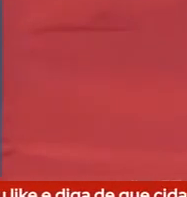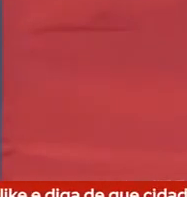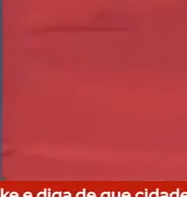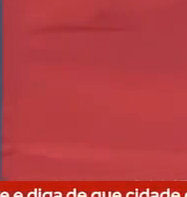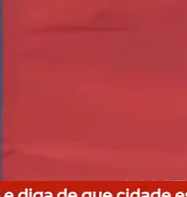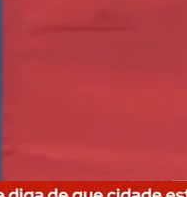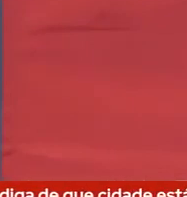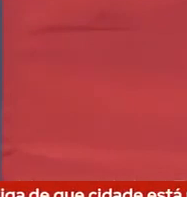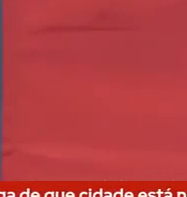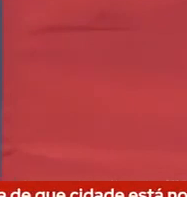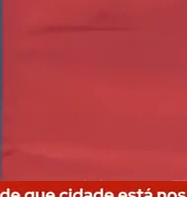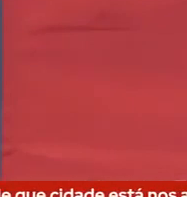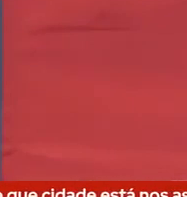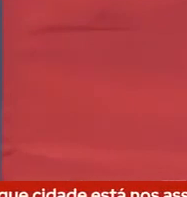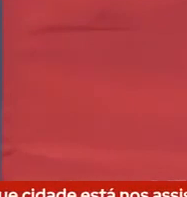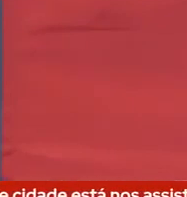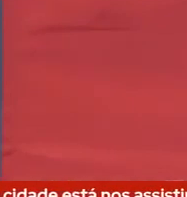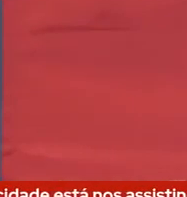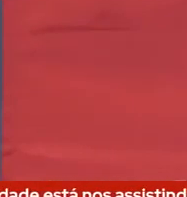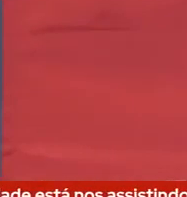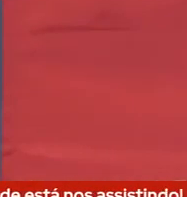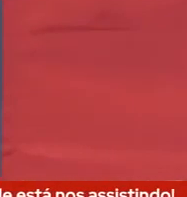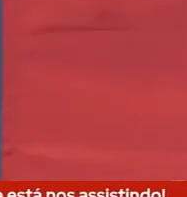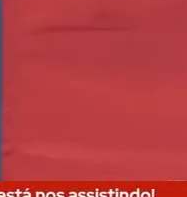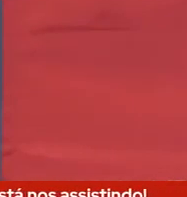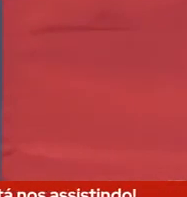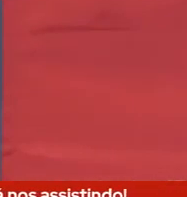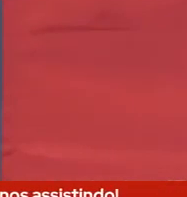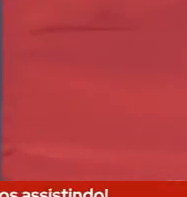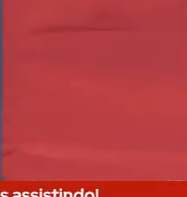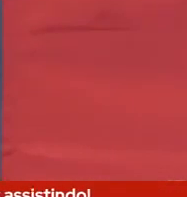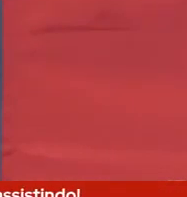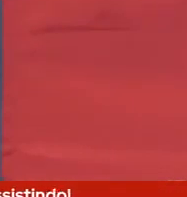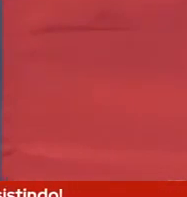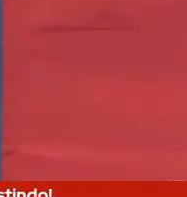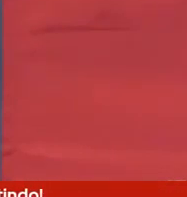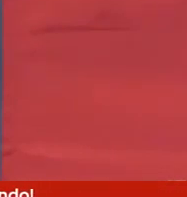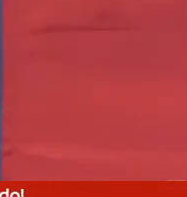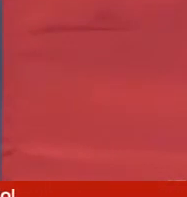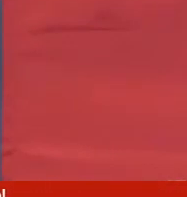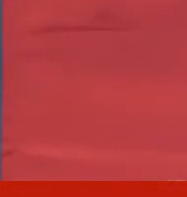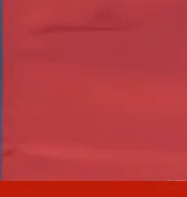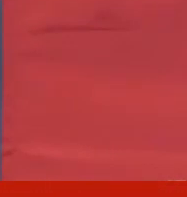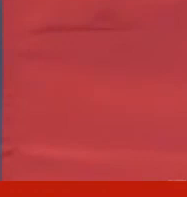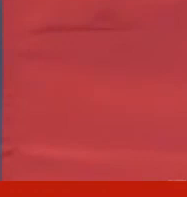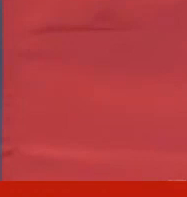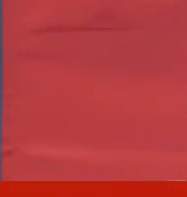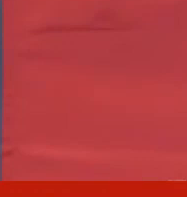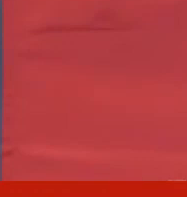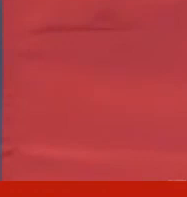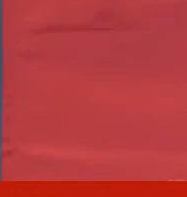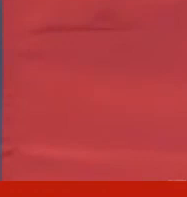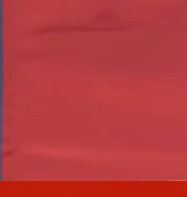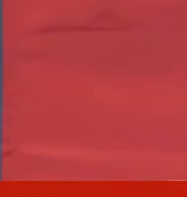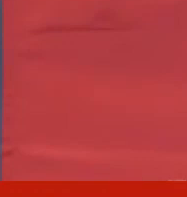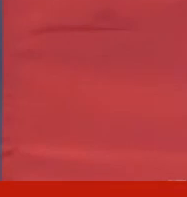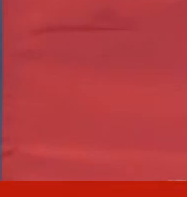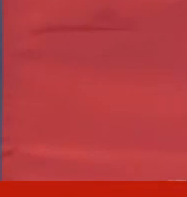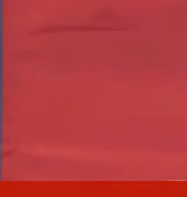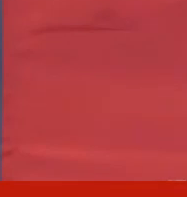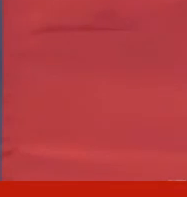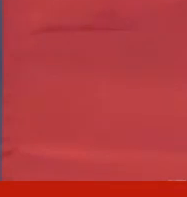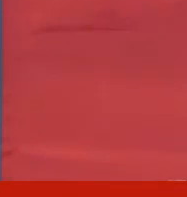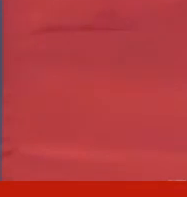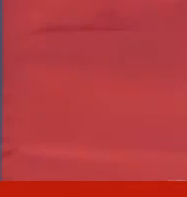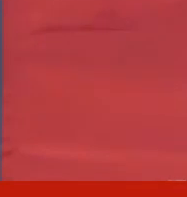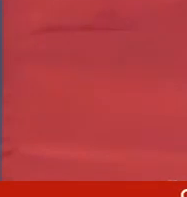dos nossos sindicatos filiados à Federação Única dos Petroleiros e Petroleiras. Esse tema ele é muito caro para nós, presidenta Gleisi, e temos